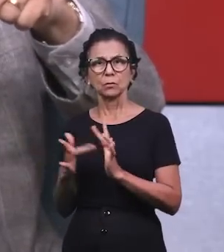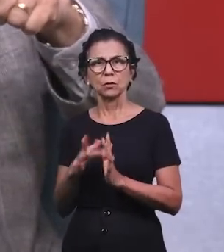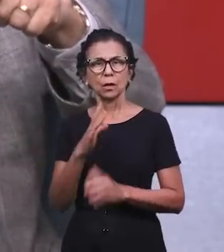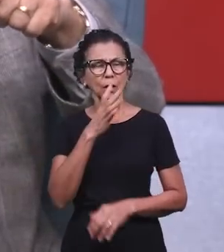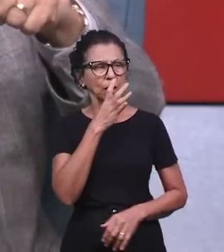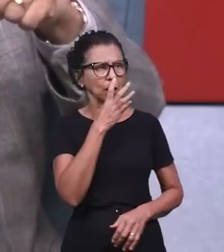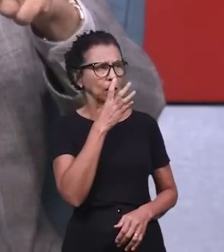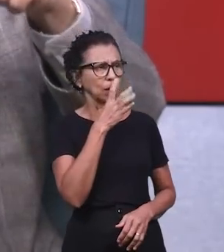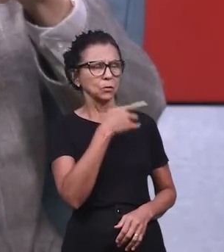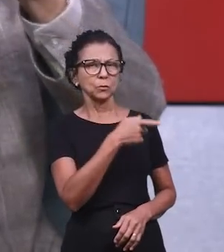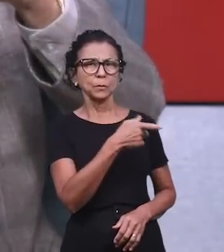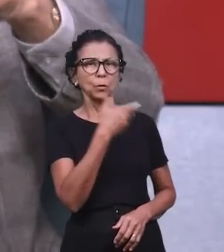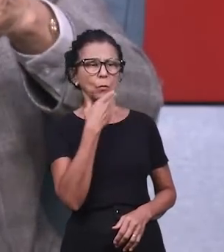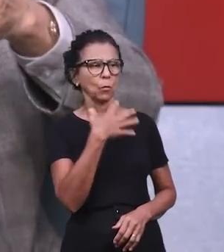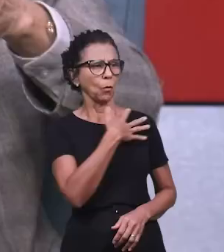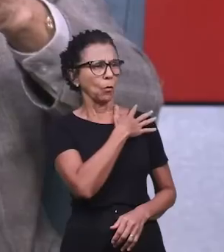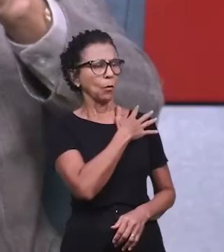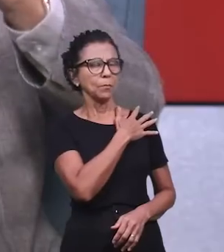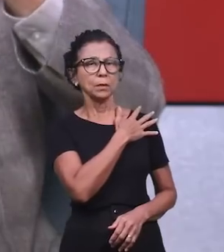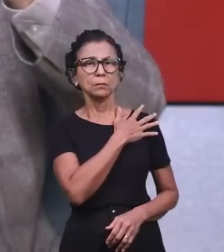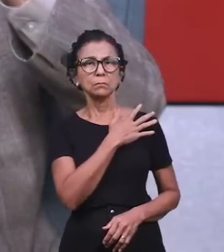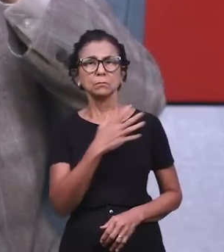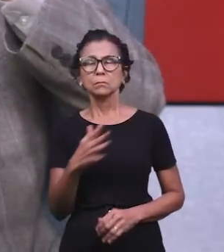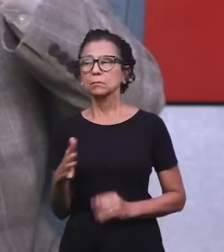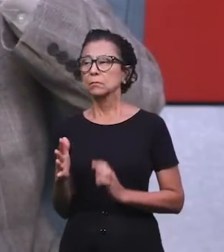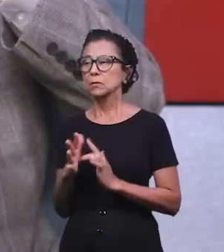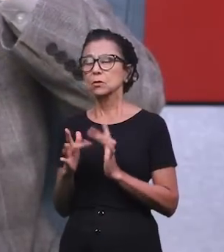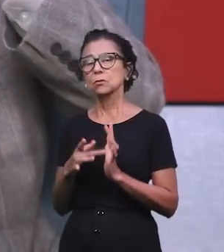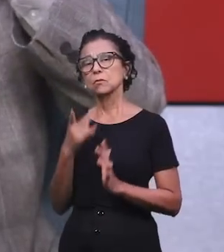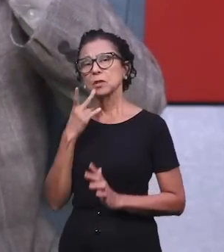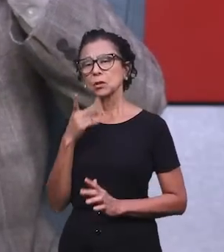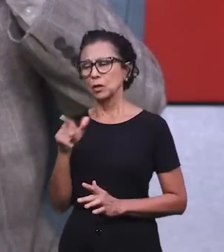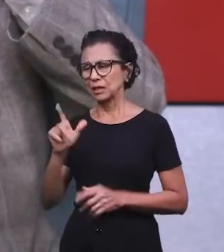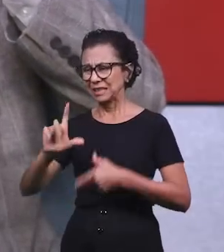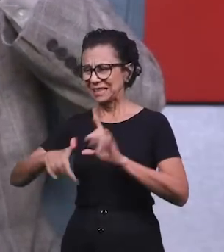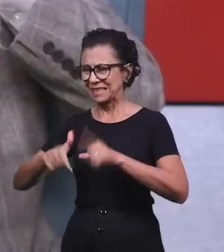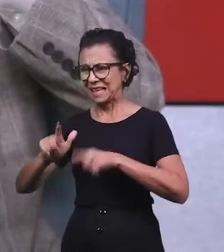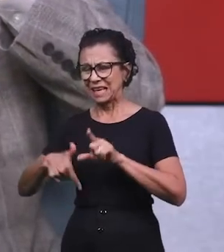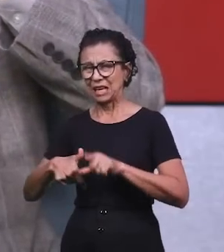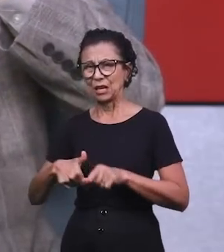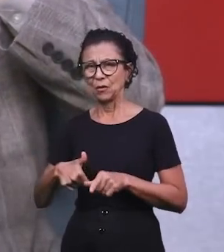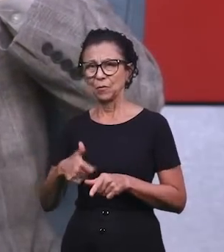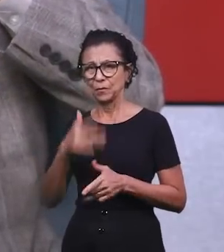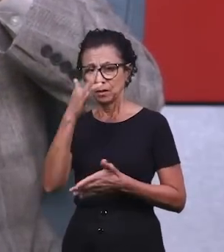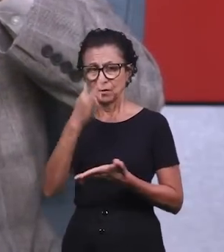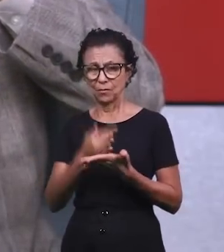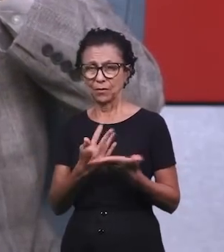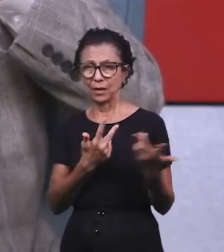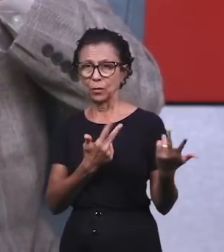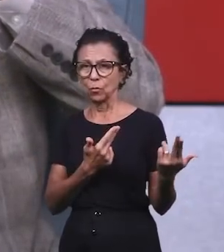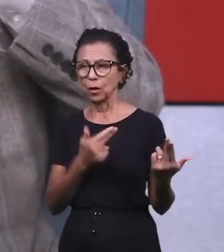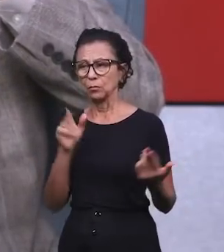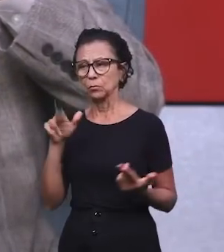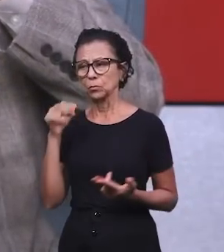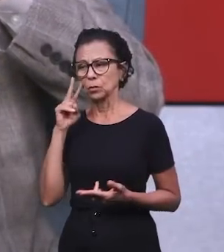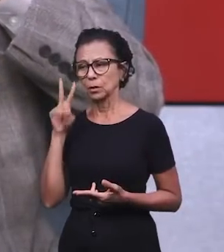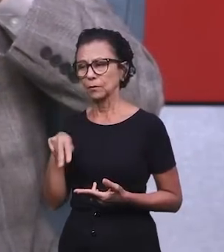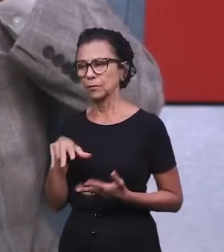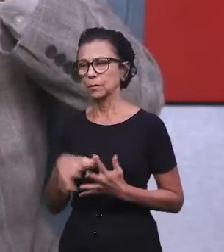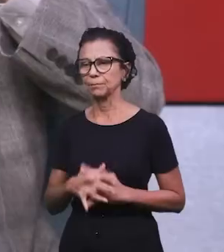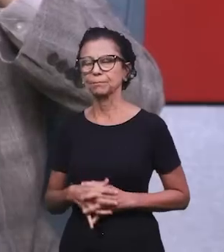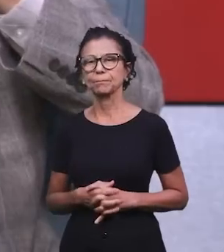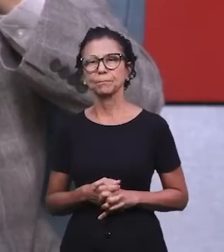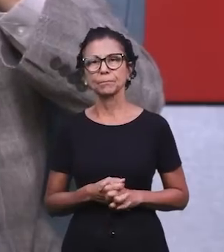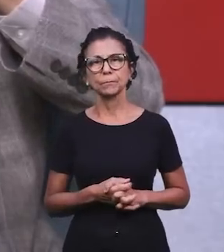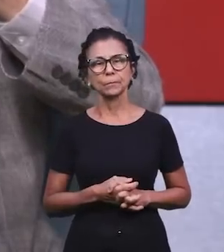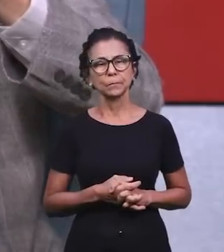vi em Israel essa fé. Mas por que essa fé? Por que a fé? É a dependência. Ali é